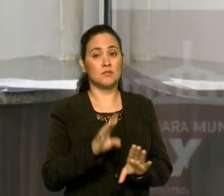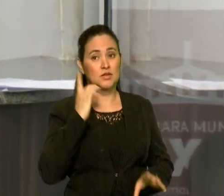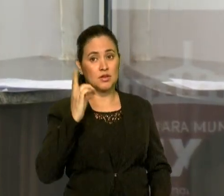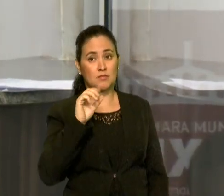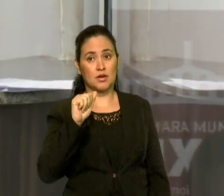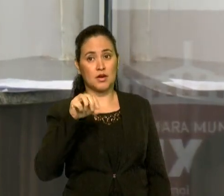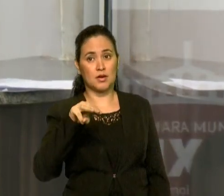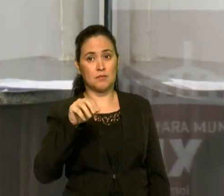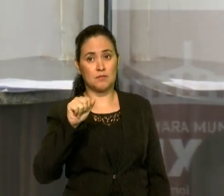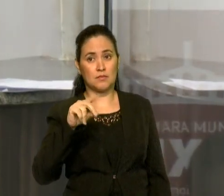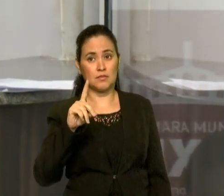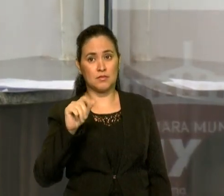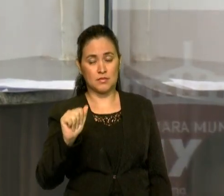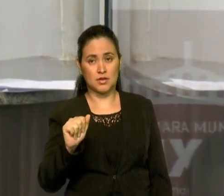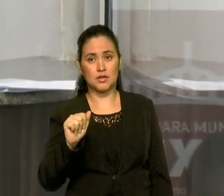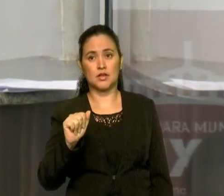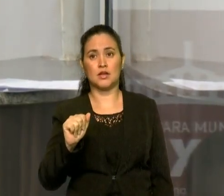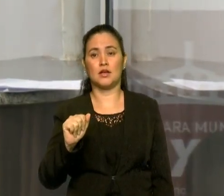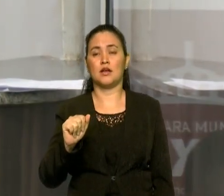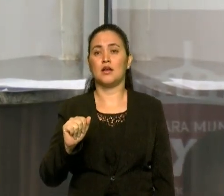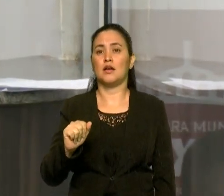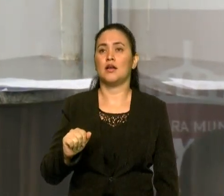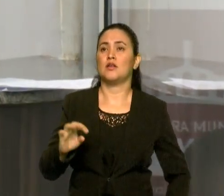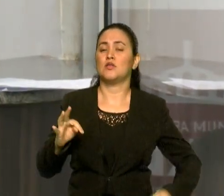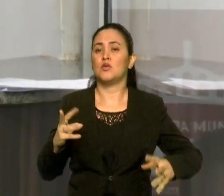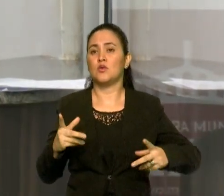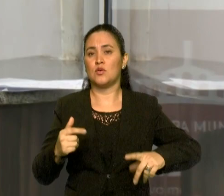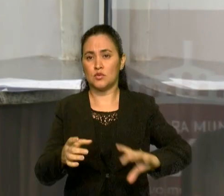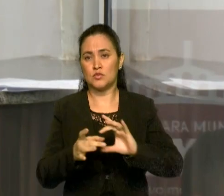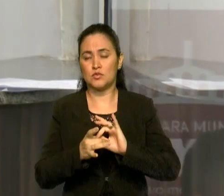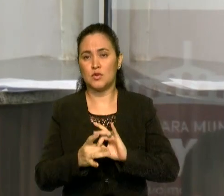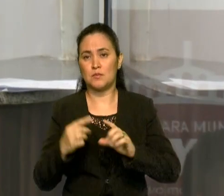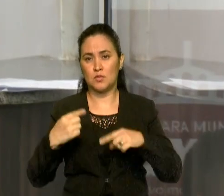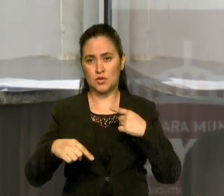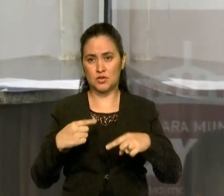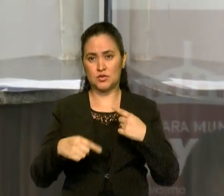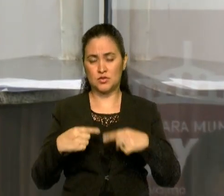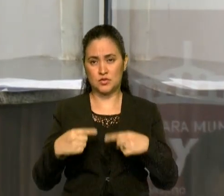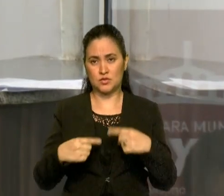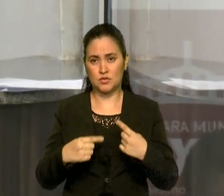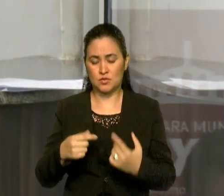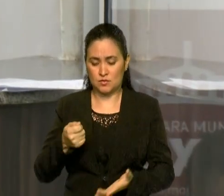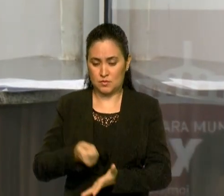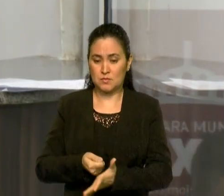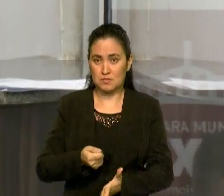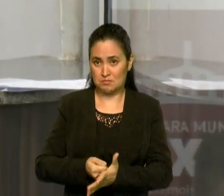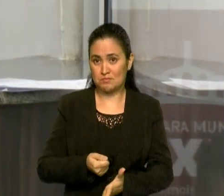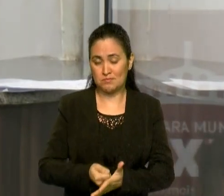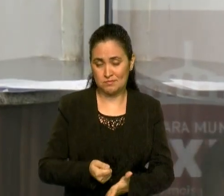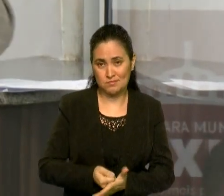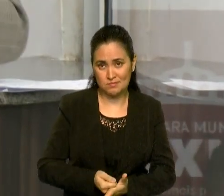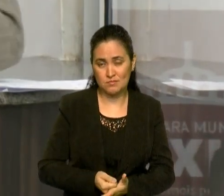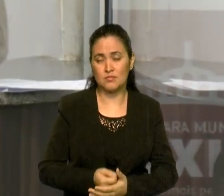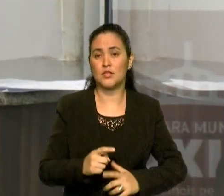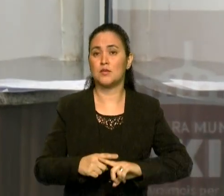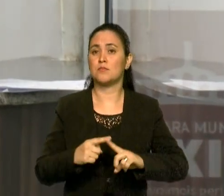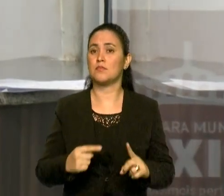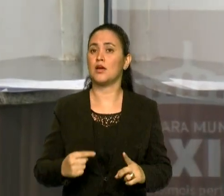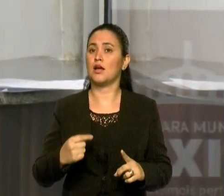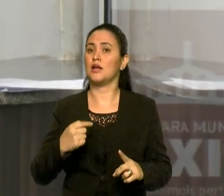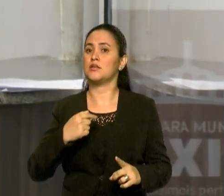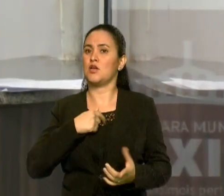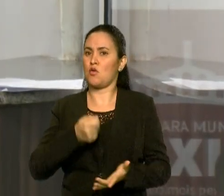o político, ele tem a arte mesmo de pedir, de cobrar, mas aqui eu não estou cobrando, estou aqui